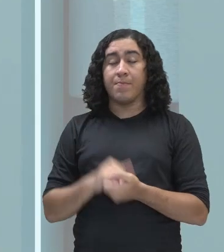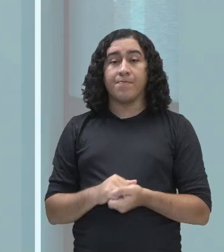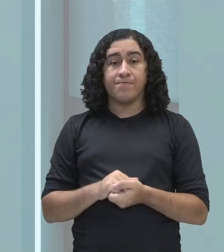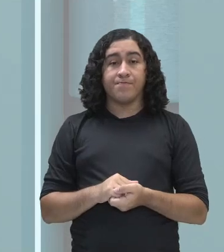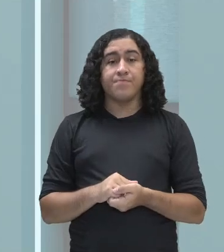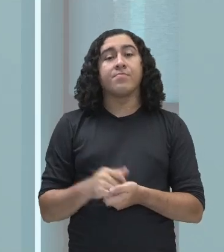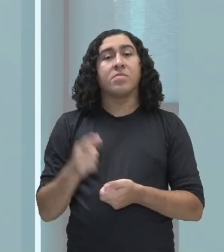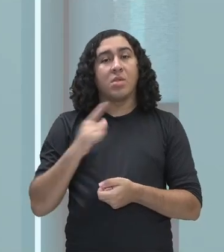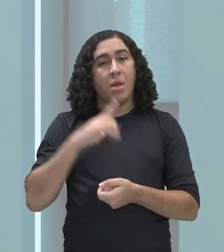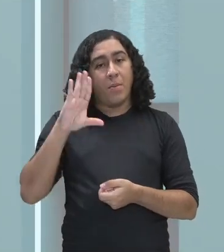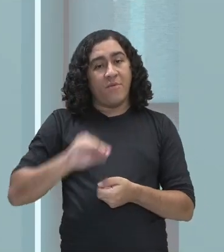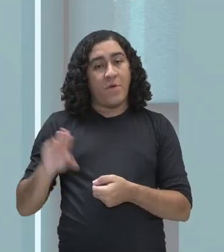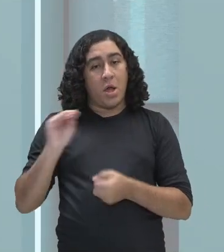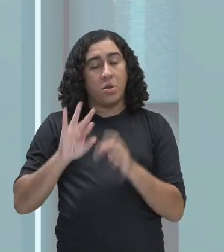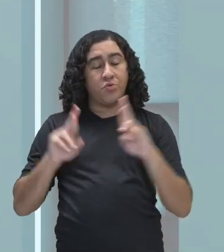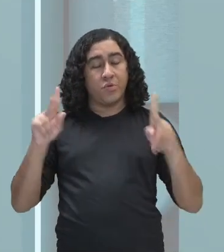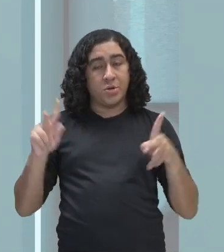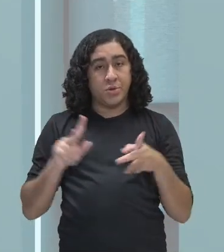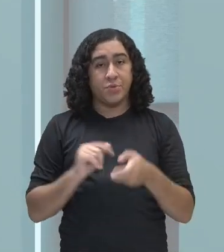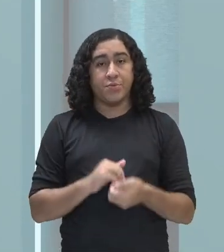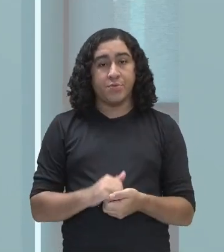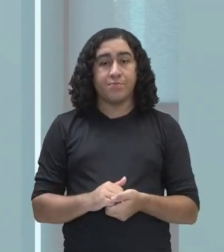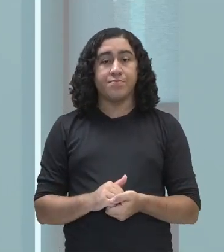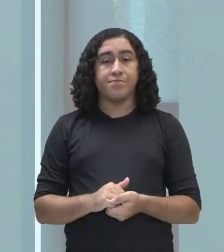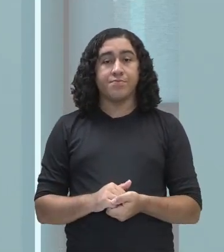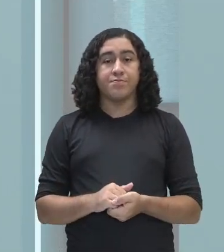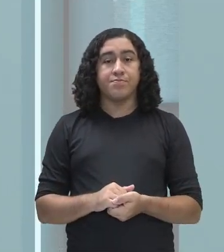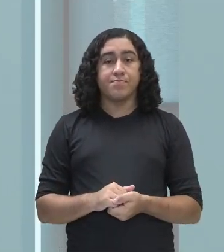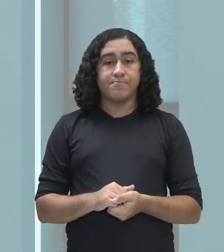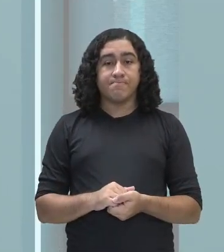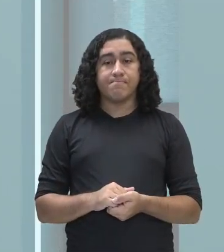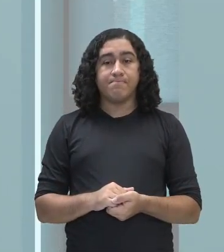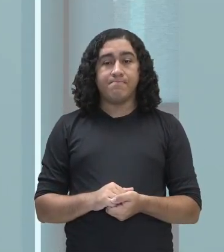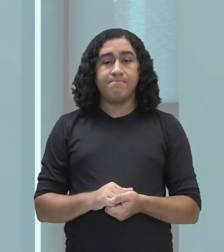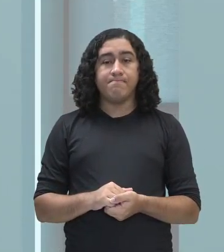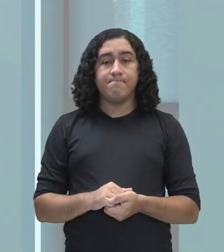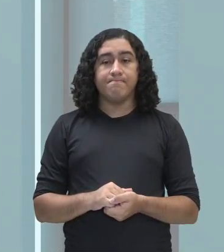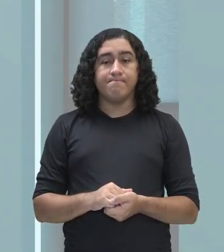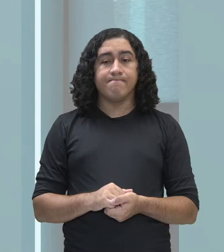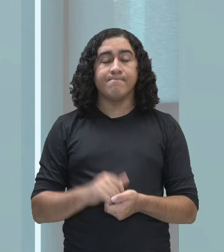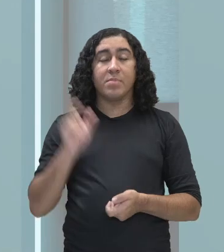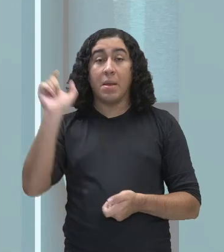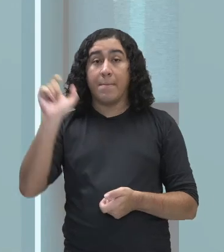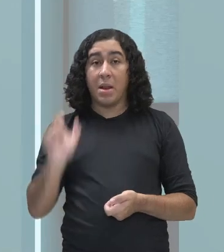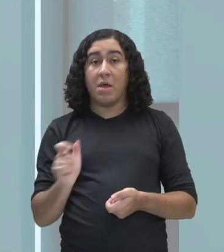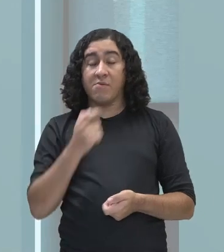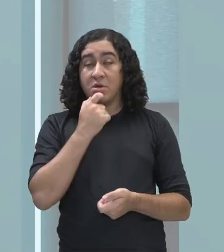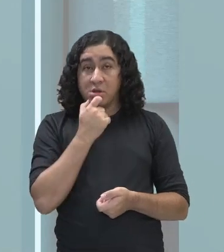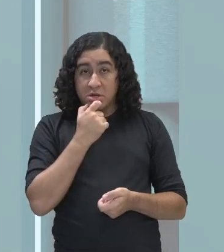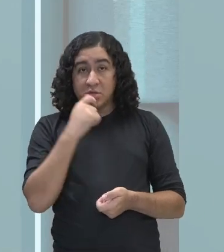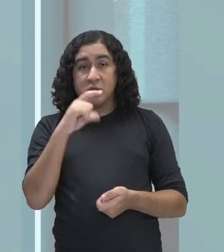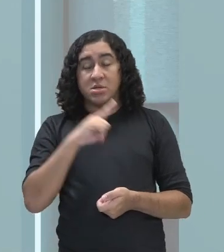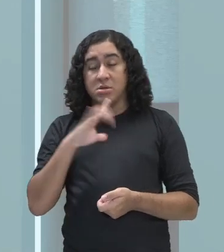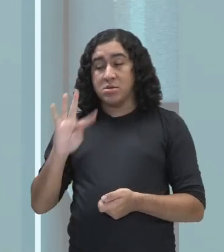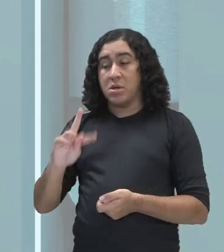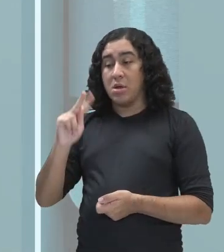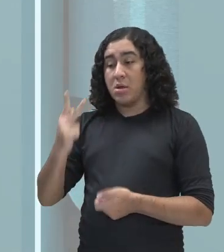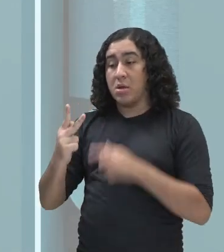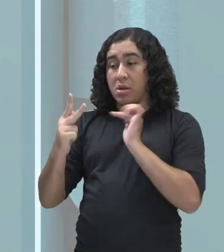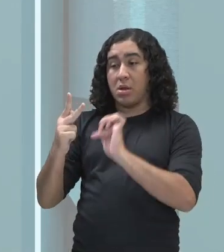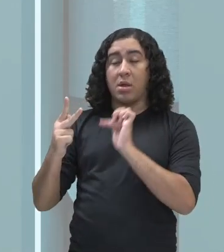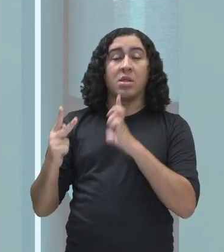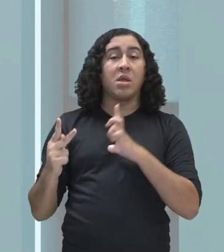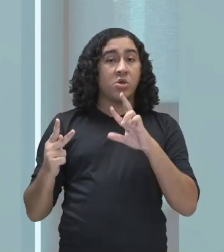sempre D, ou algo muito próximo, tá? A grande maioria das palavras em língua inglesa, com essa inicial, vai ter som